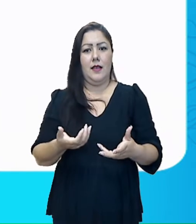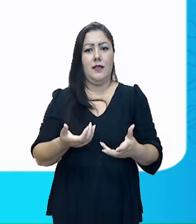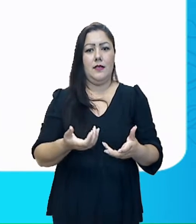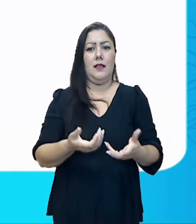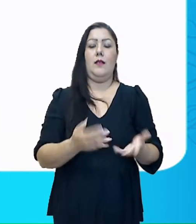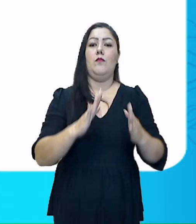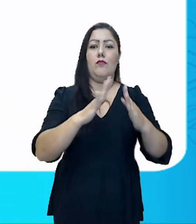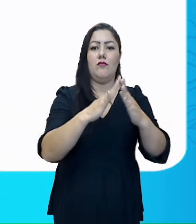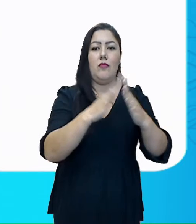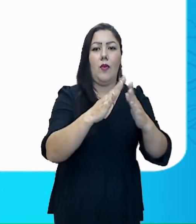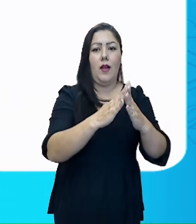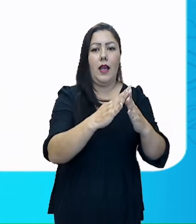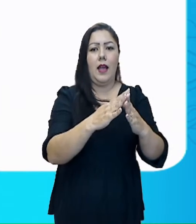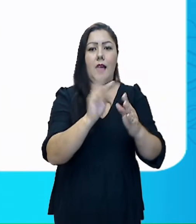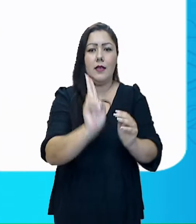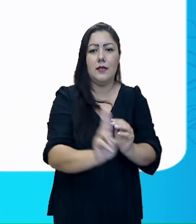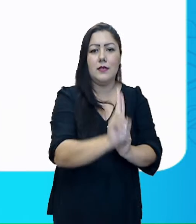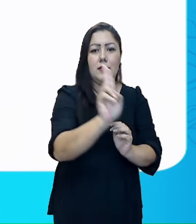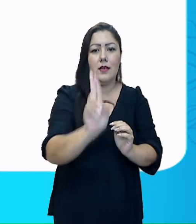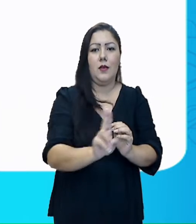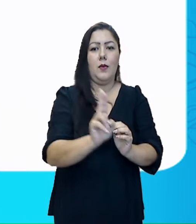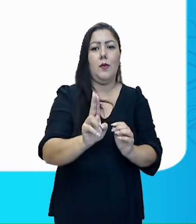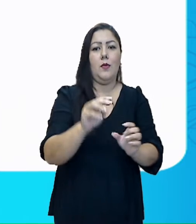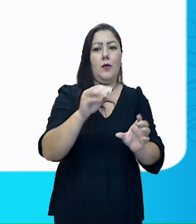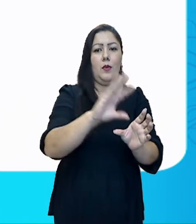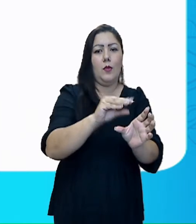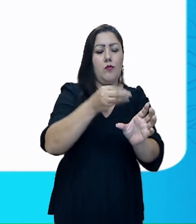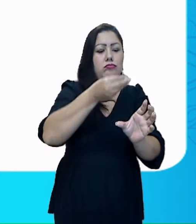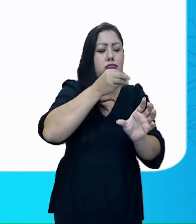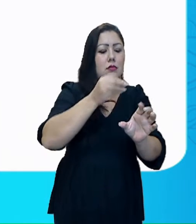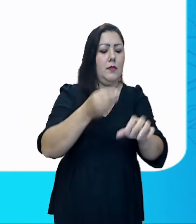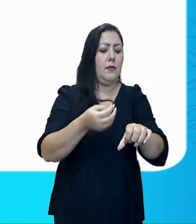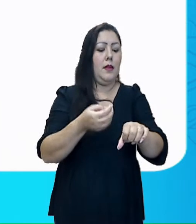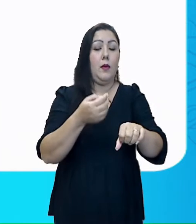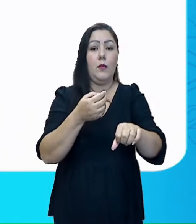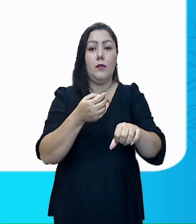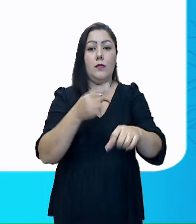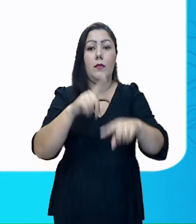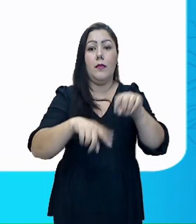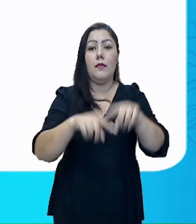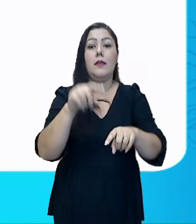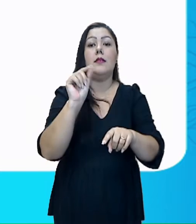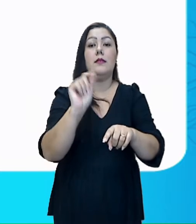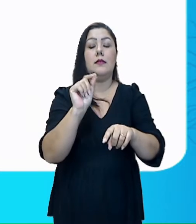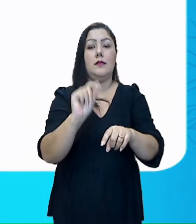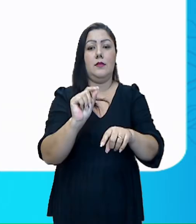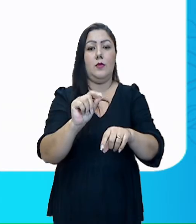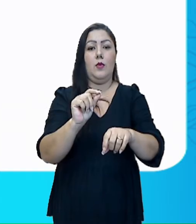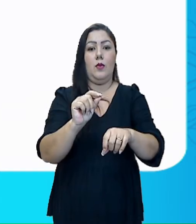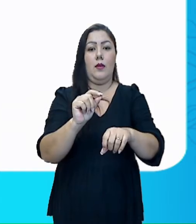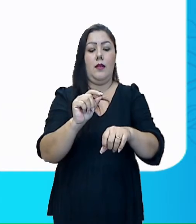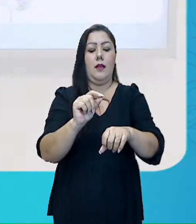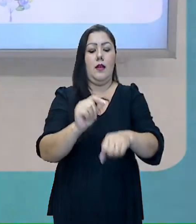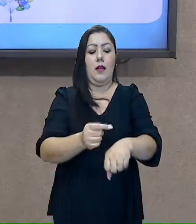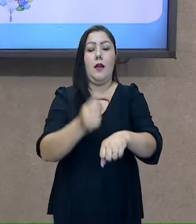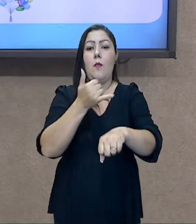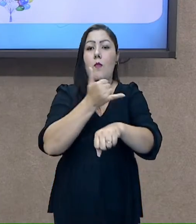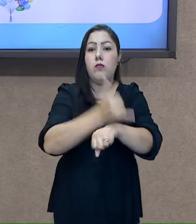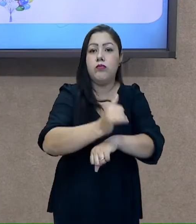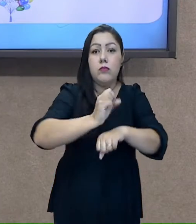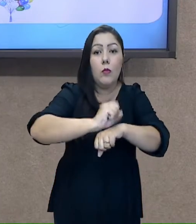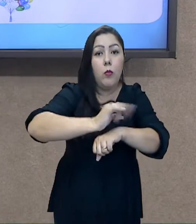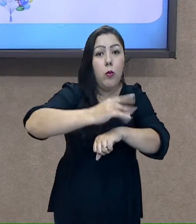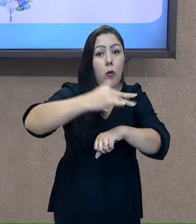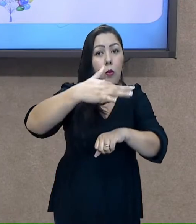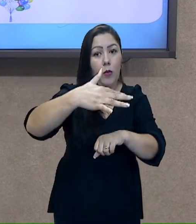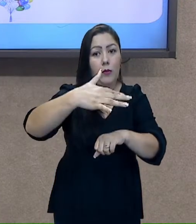utensílios feitos de alumínio. Aqui, fios de cobre. Onde